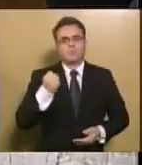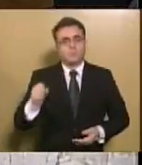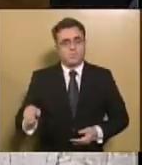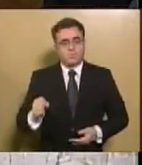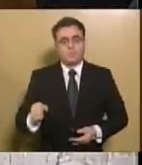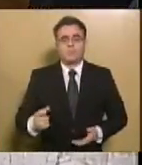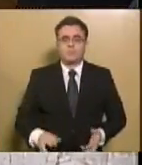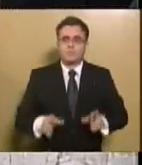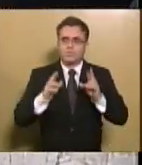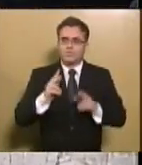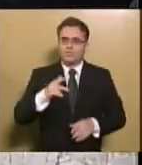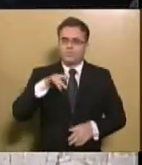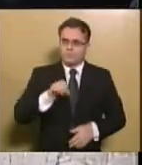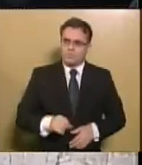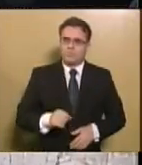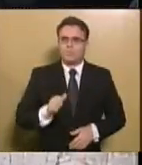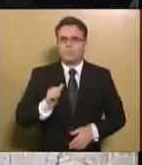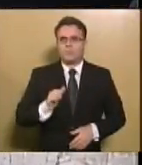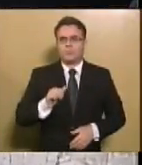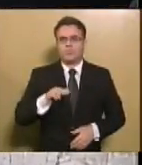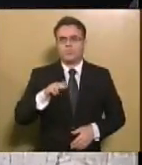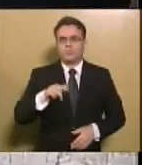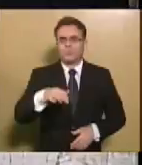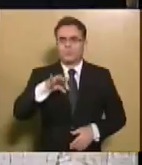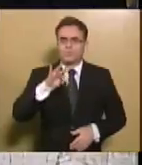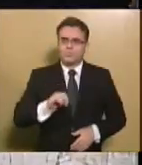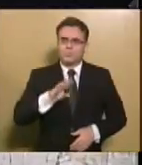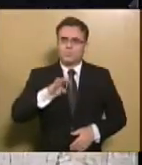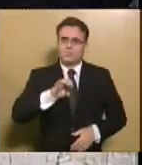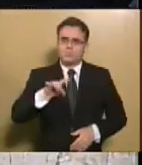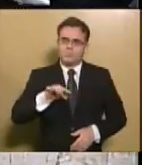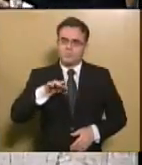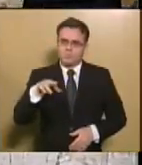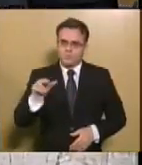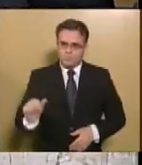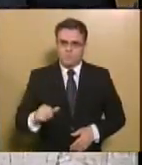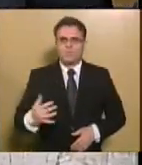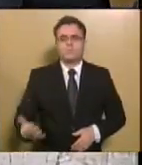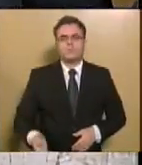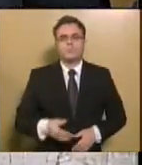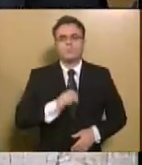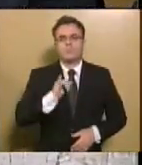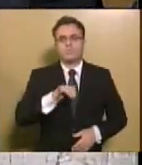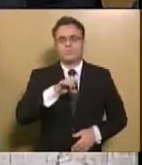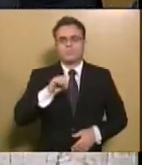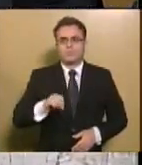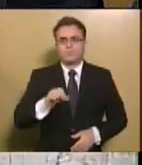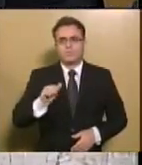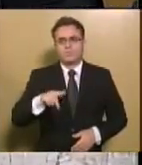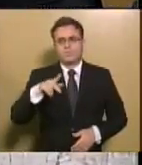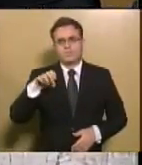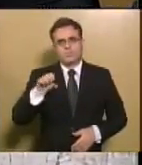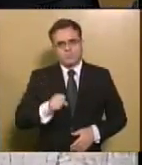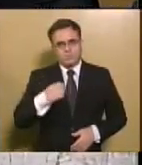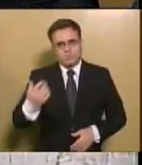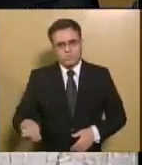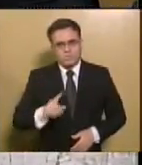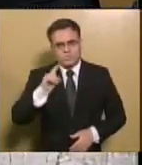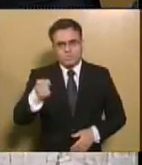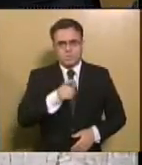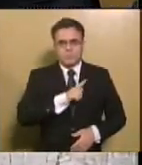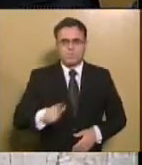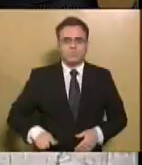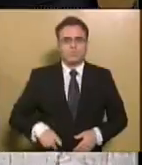autoria do deputado Jorge Passos e Augusto Bezerra. Congratulações ao excelentíssimo João Alves Filho, ex-prefeito e ex-governador do Sergipe,